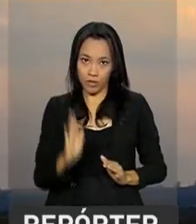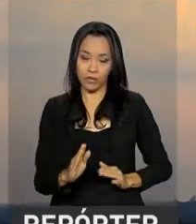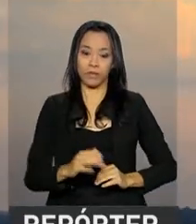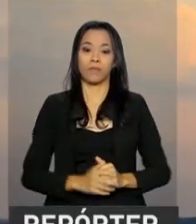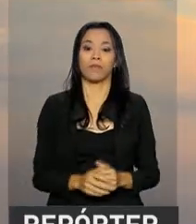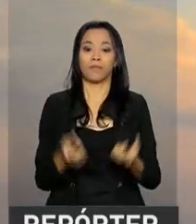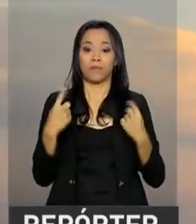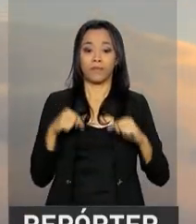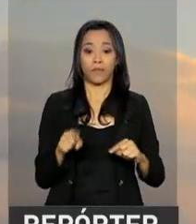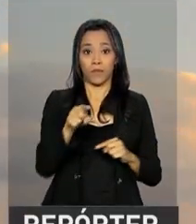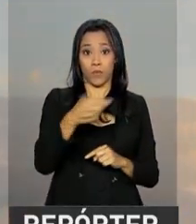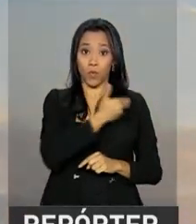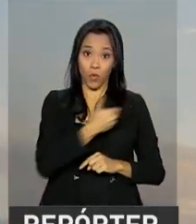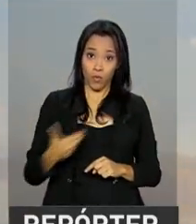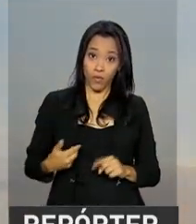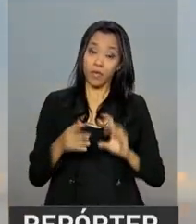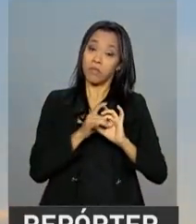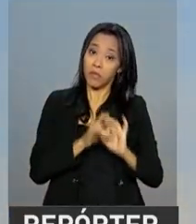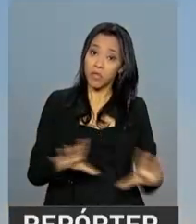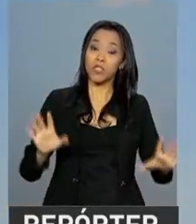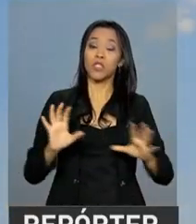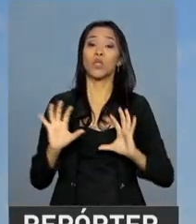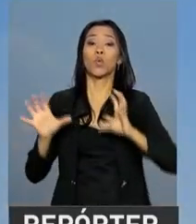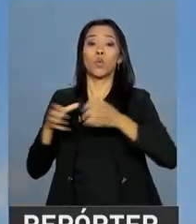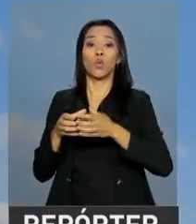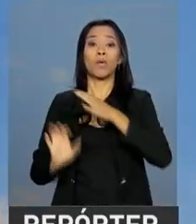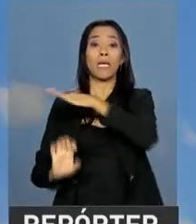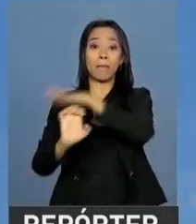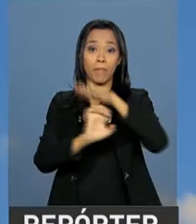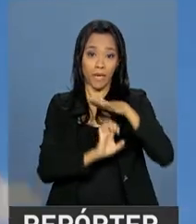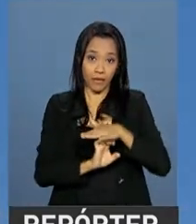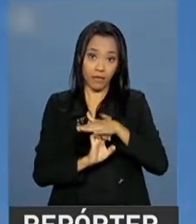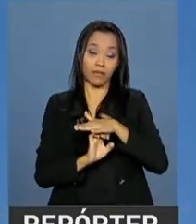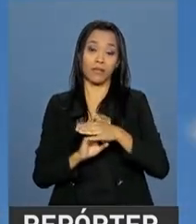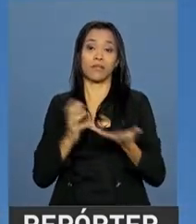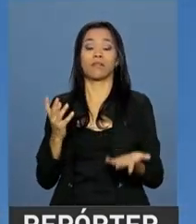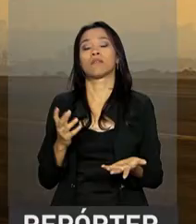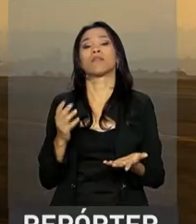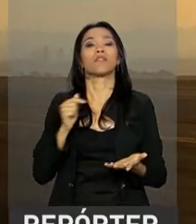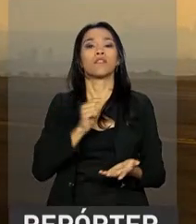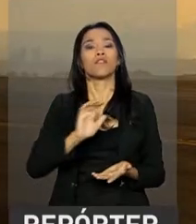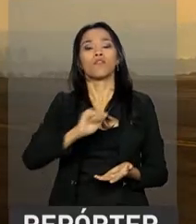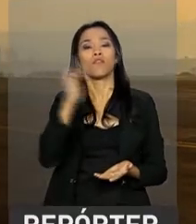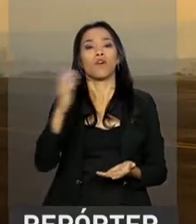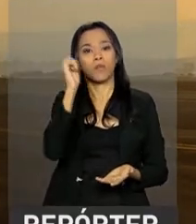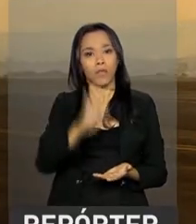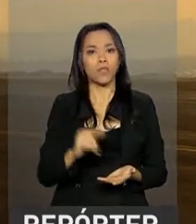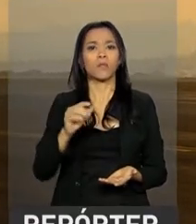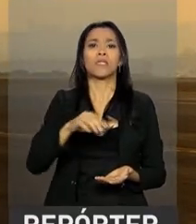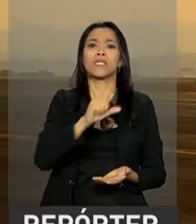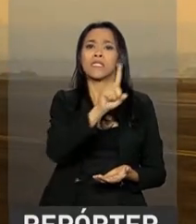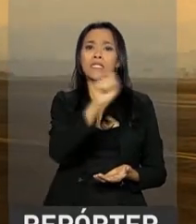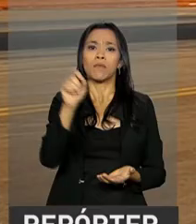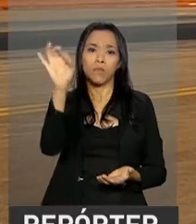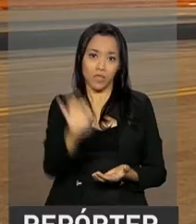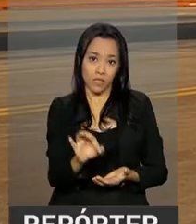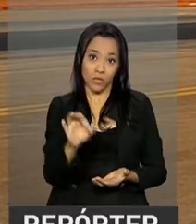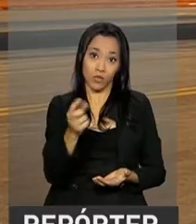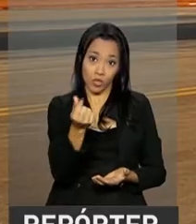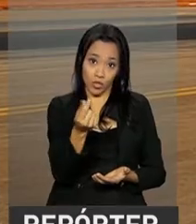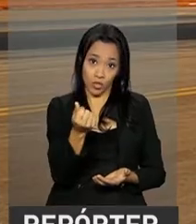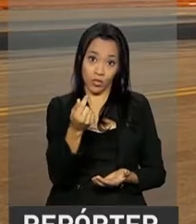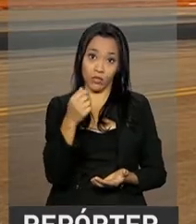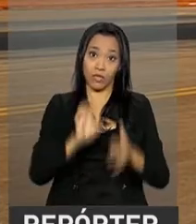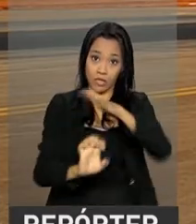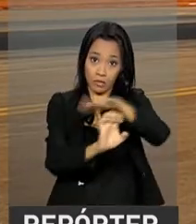governo vai permitir que grupos estrangeiros e tenho até 100% do capital de empresas aéreas brasileiras hoje